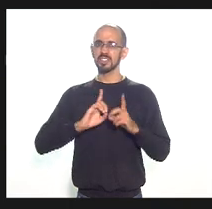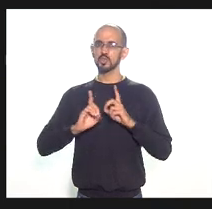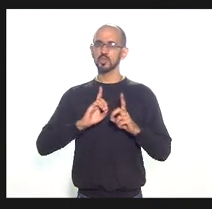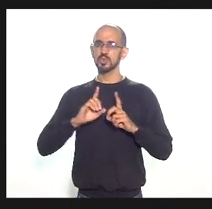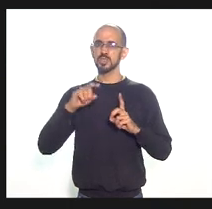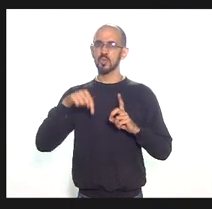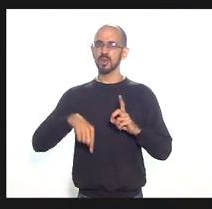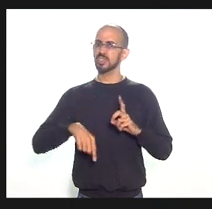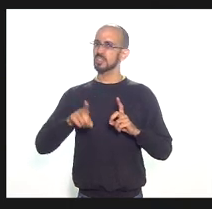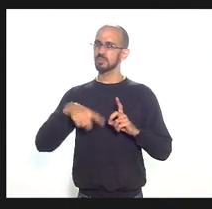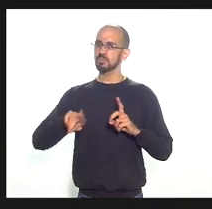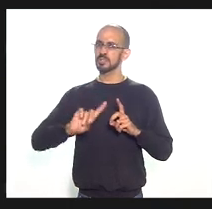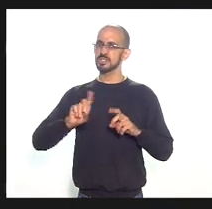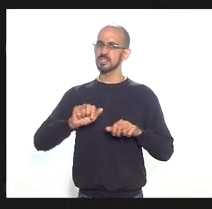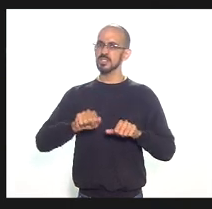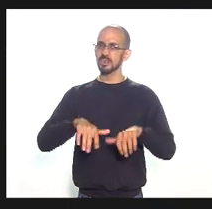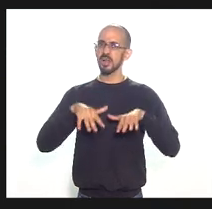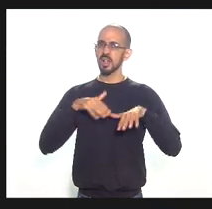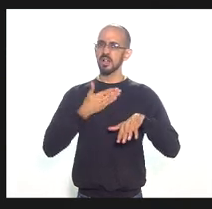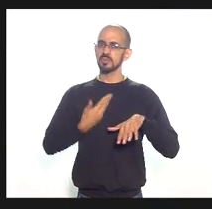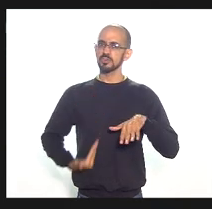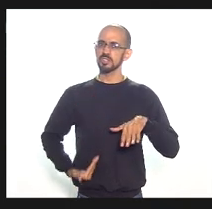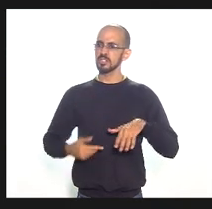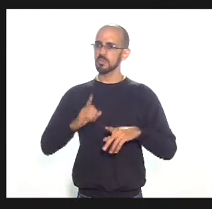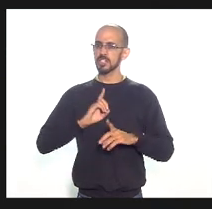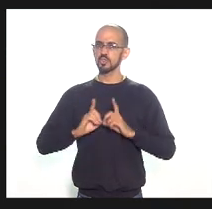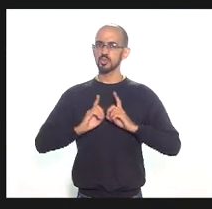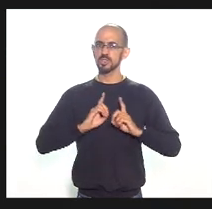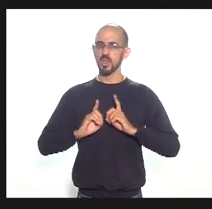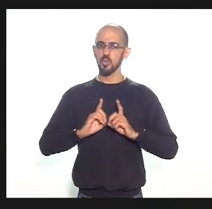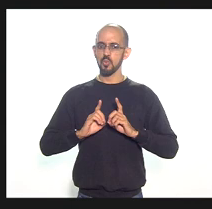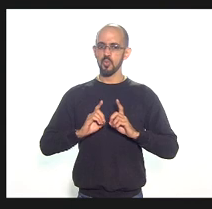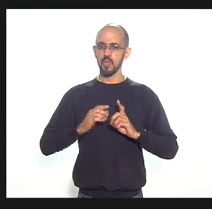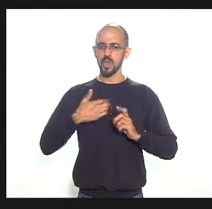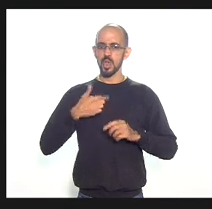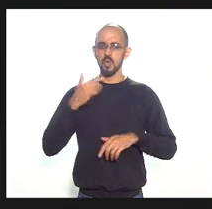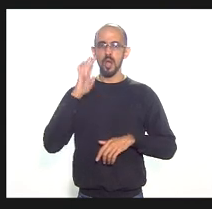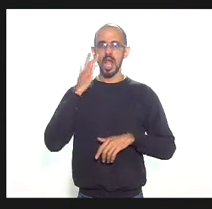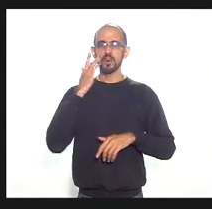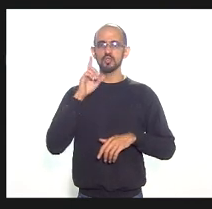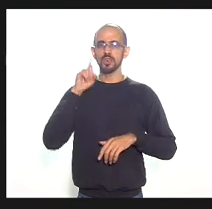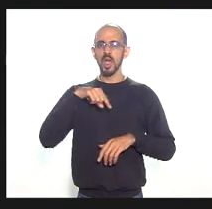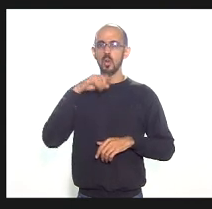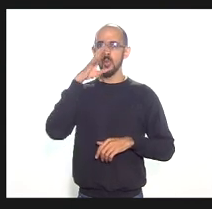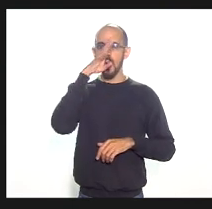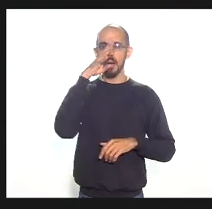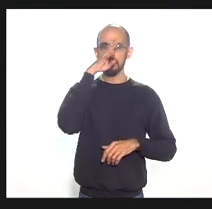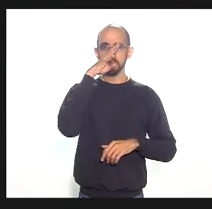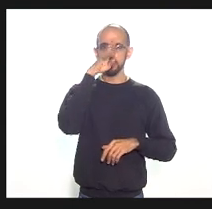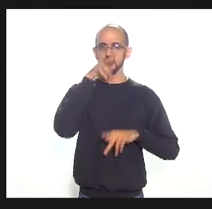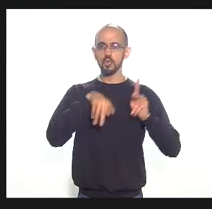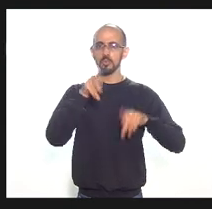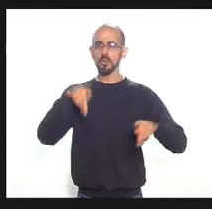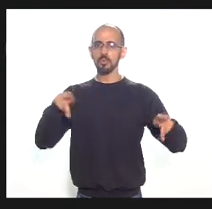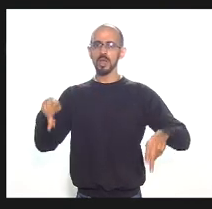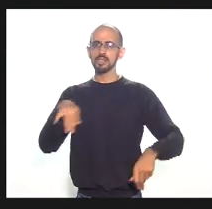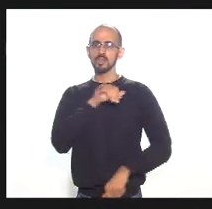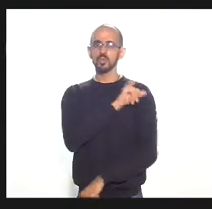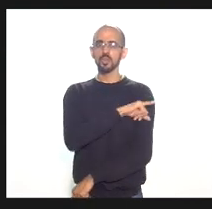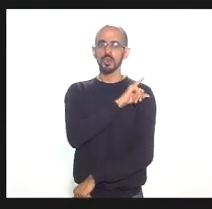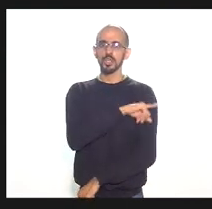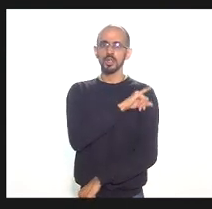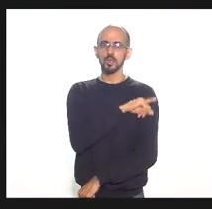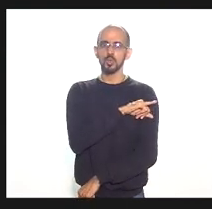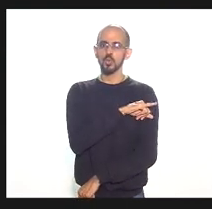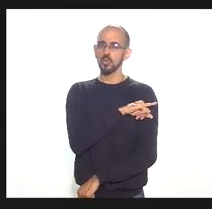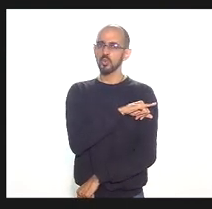não acho que ele tinha que nem ter audiência para ser discutido. Eu acho um escárnio com a população do Rio de Janeiro que isso esteja